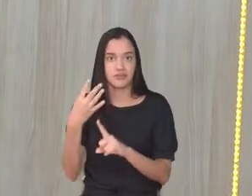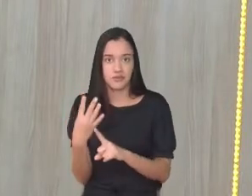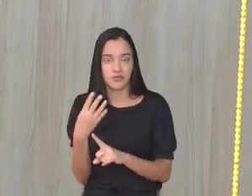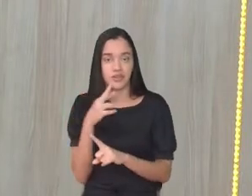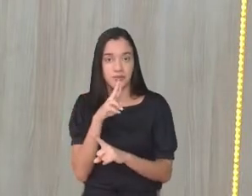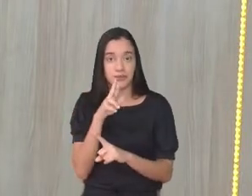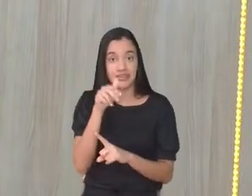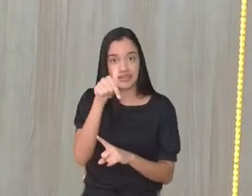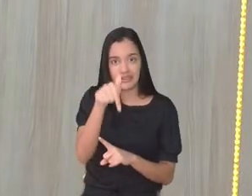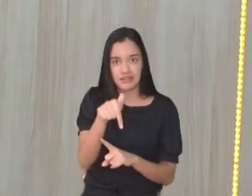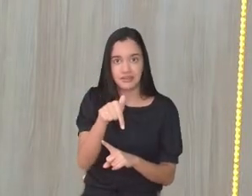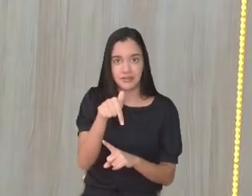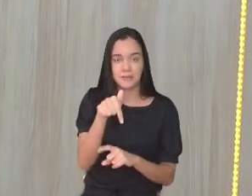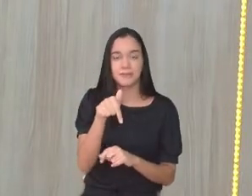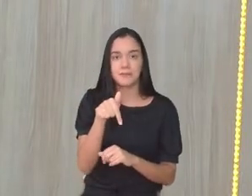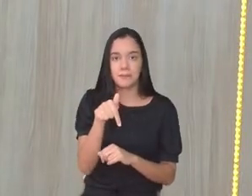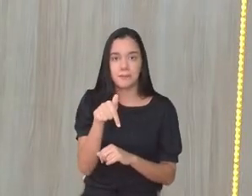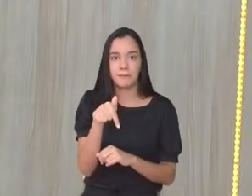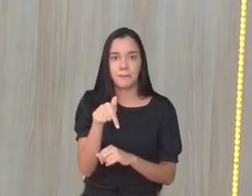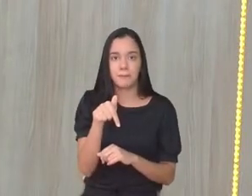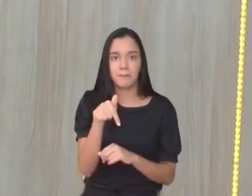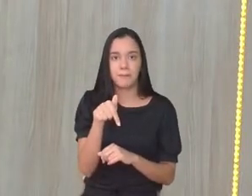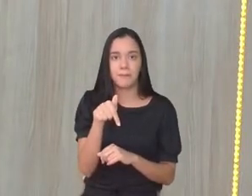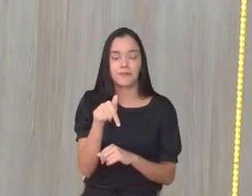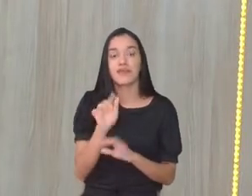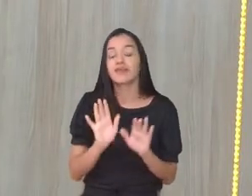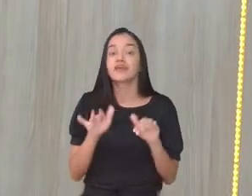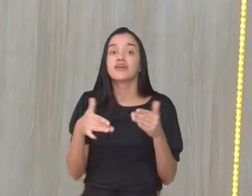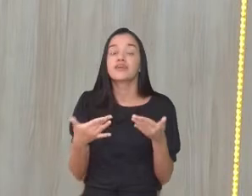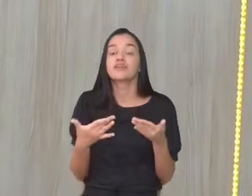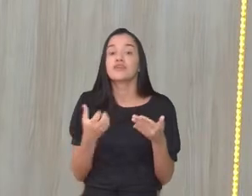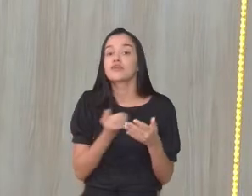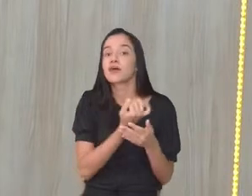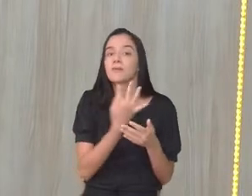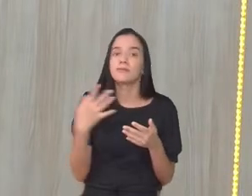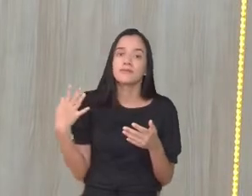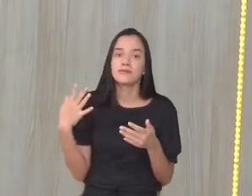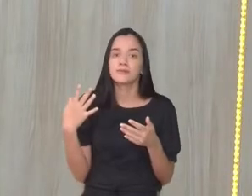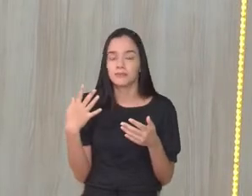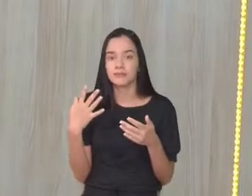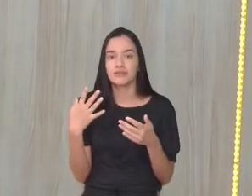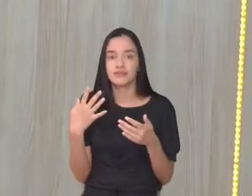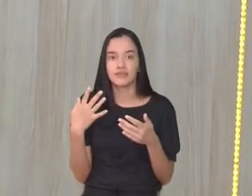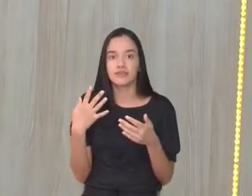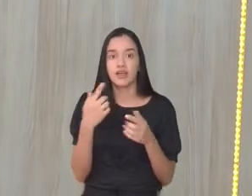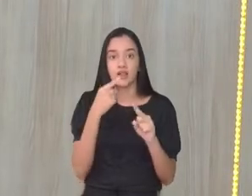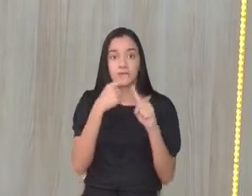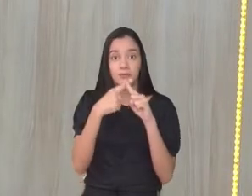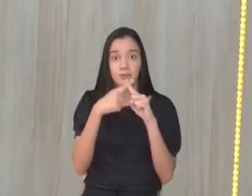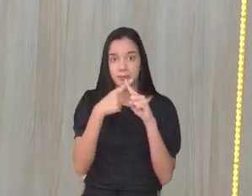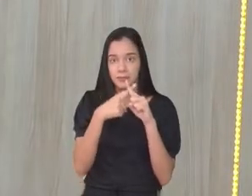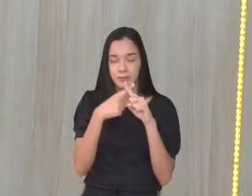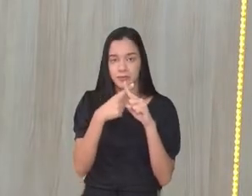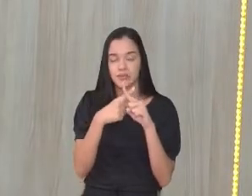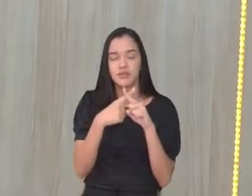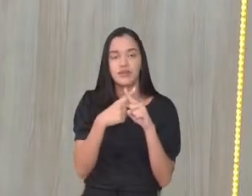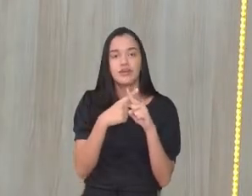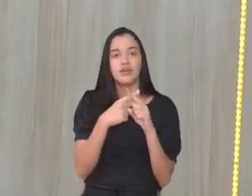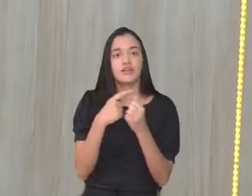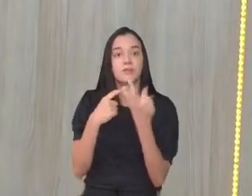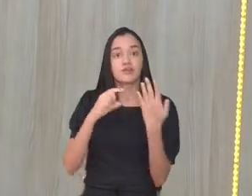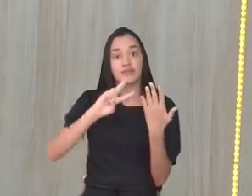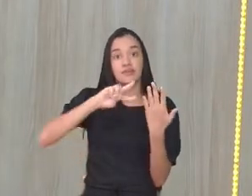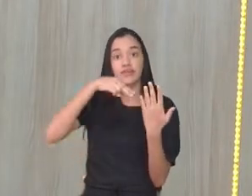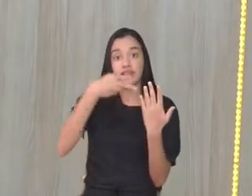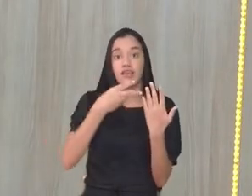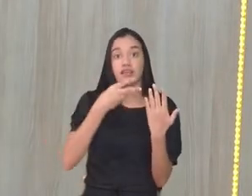4 é igual a quanto? É igual a 7. Então, na multiplicação de potência de mesma base, a gente repete